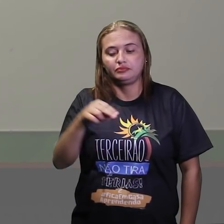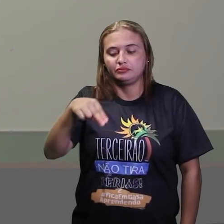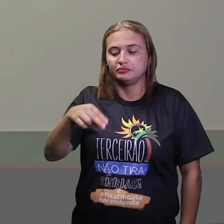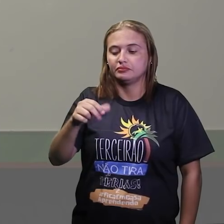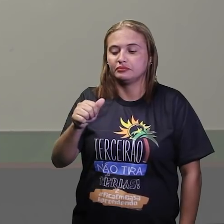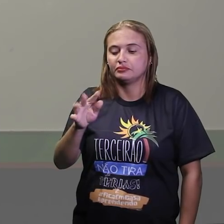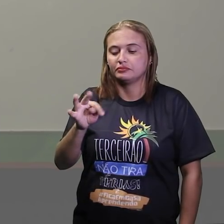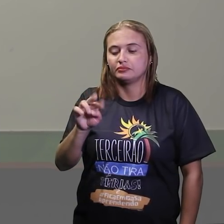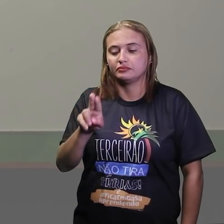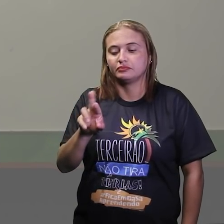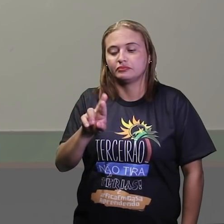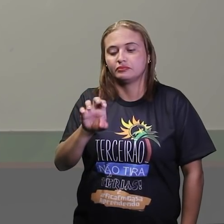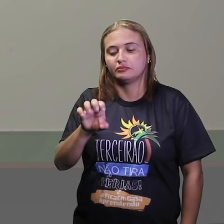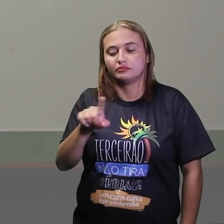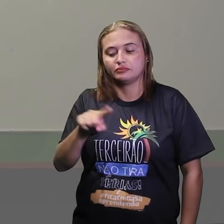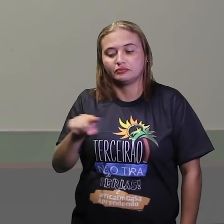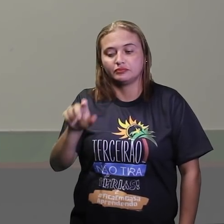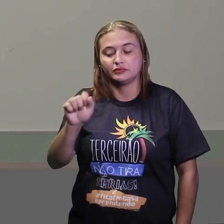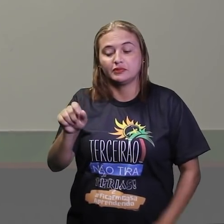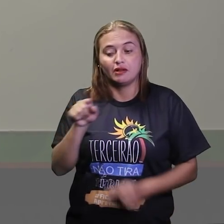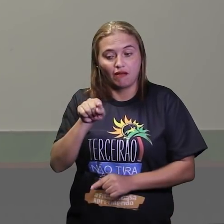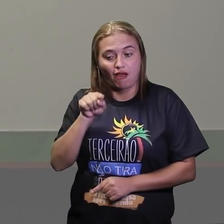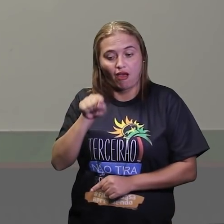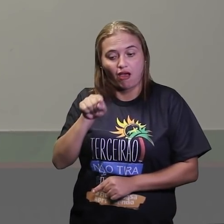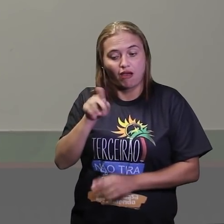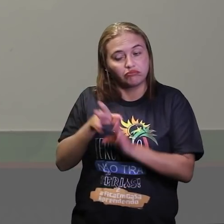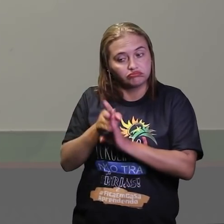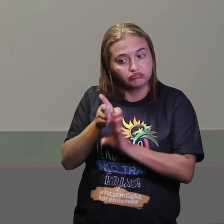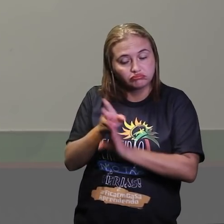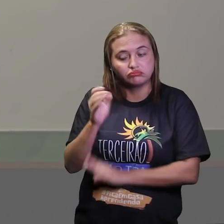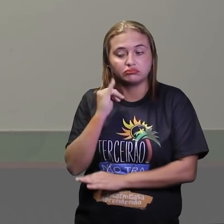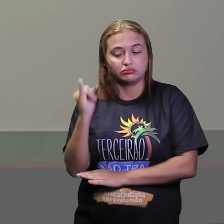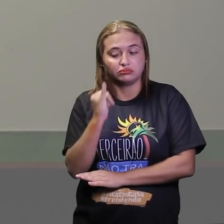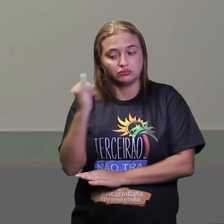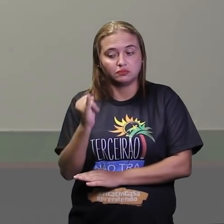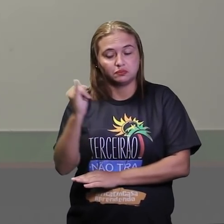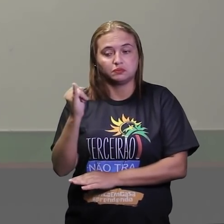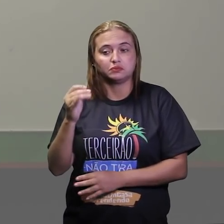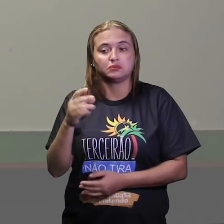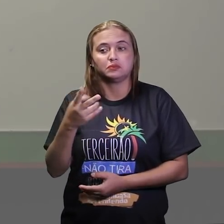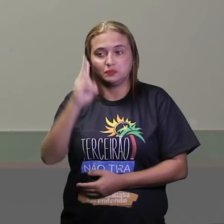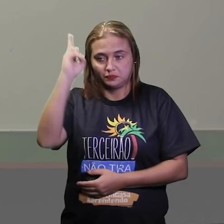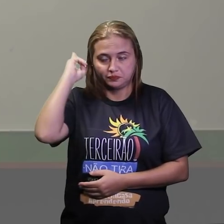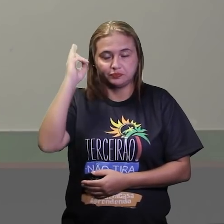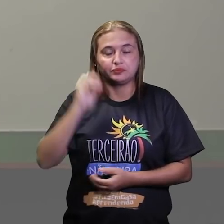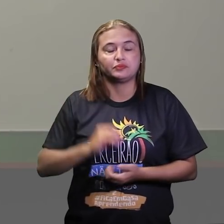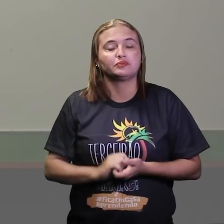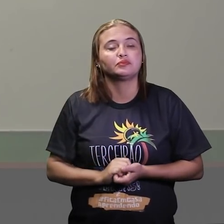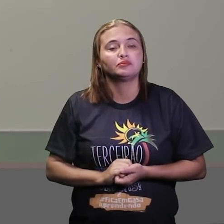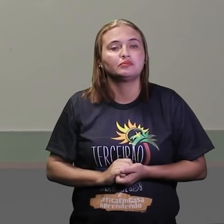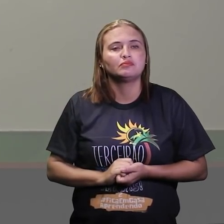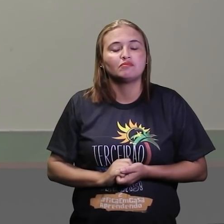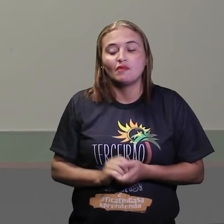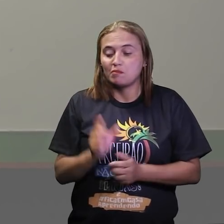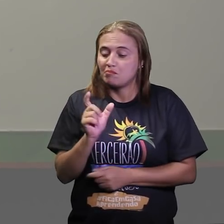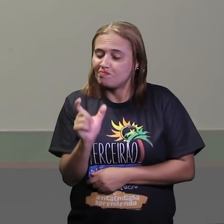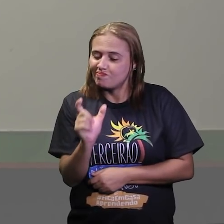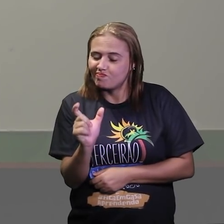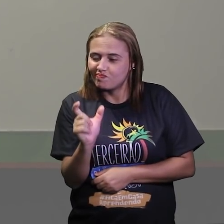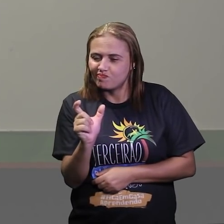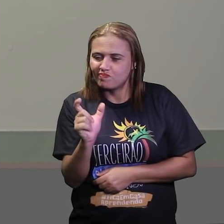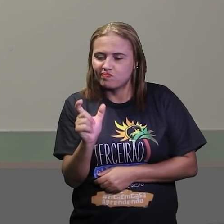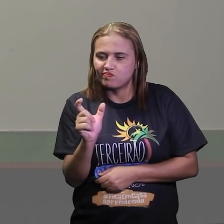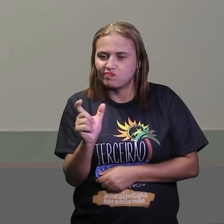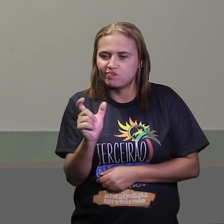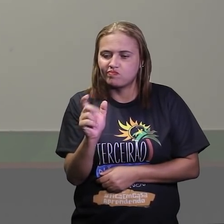poderosa. Isso aqui vai te ajudar muito, estado de natureza. Olha só, estado de natureza é um termo que